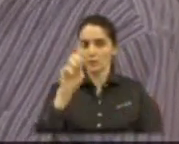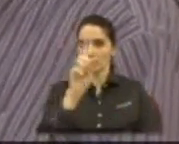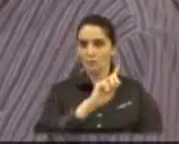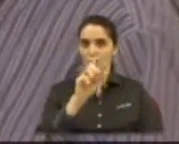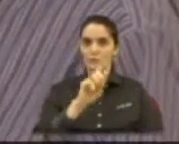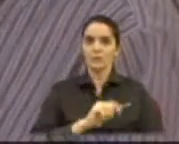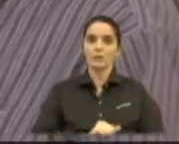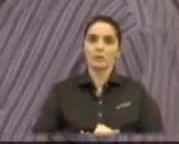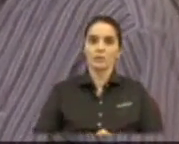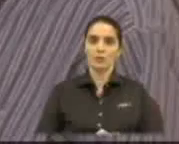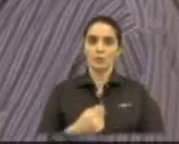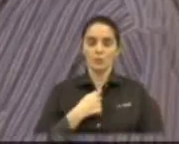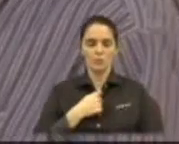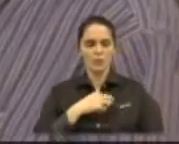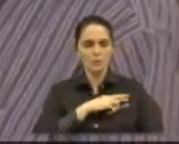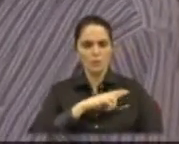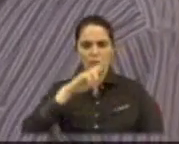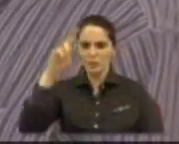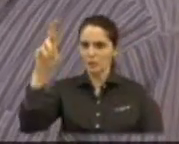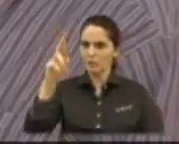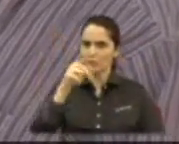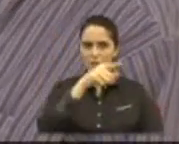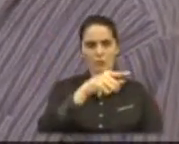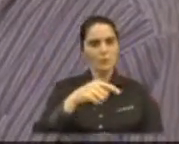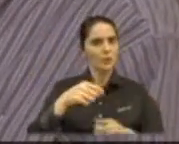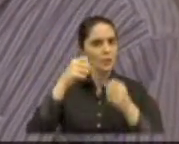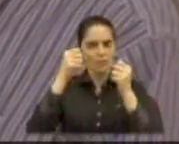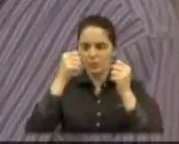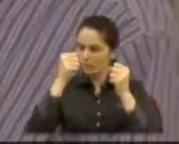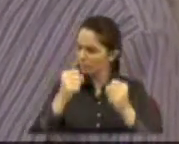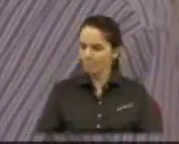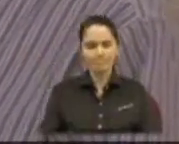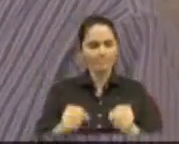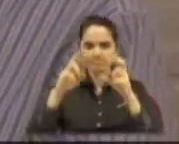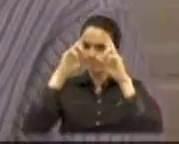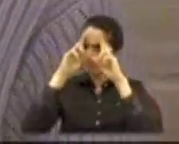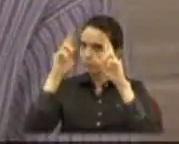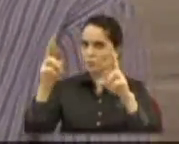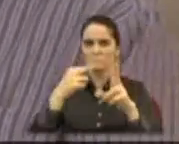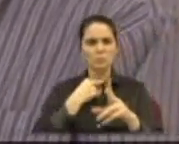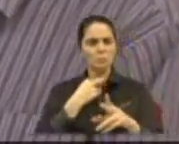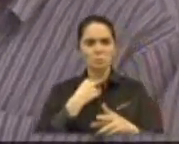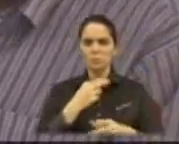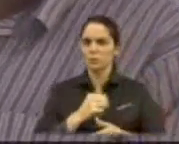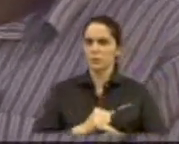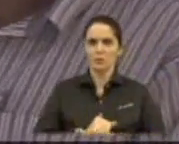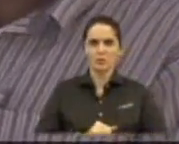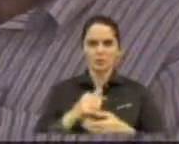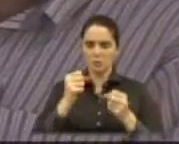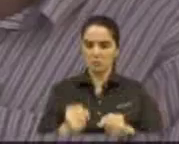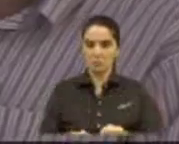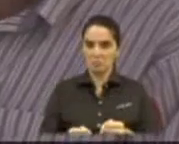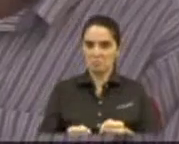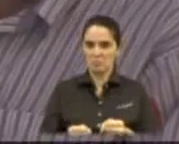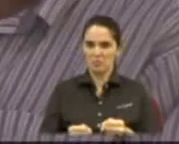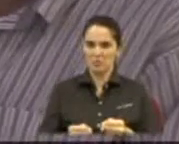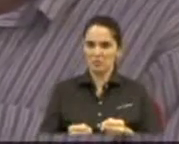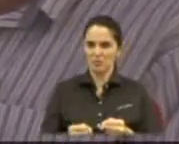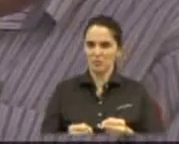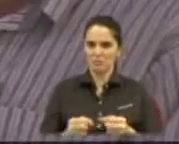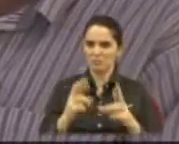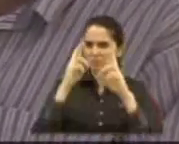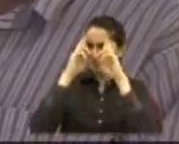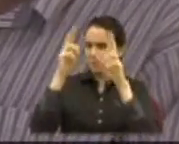de desrespeitar a minha religiosidade. Ela pode vir aqui falar o que ela quiser. Ela venha defender as coisas que ela